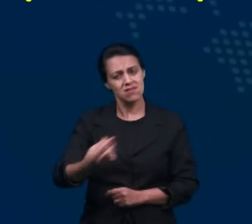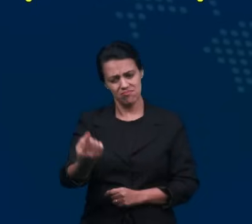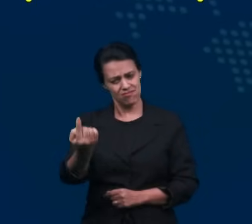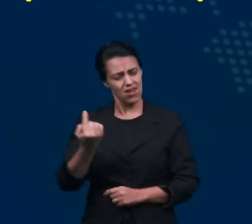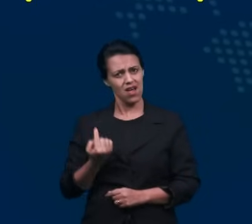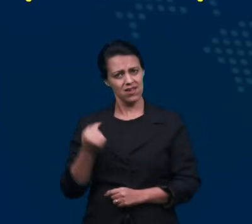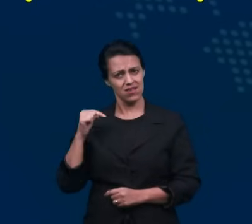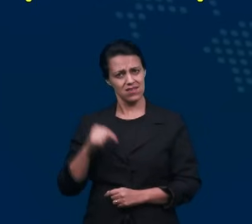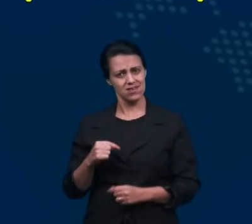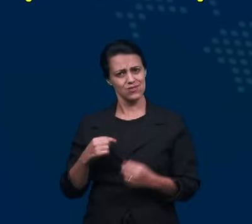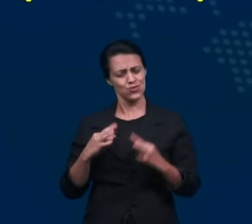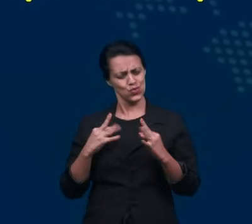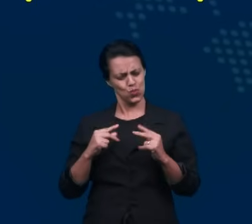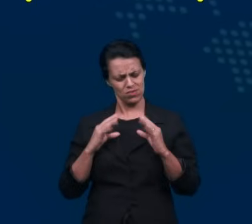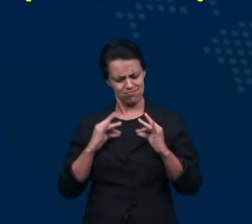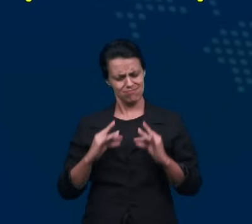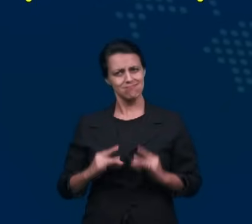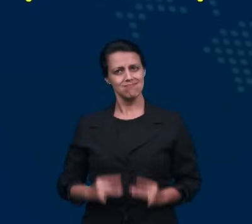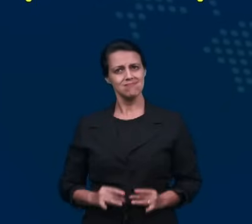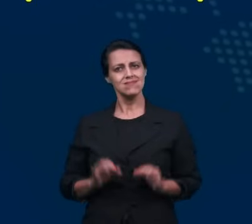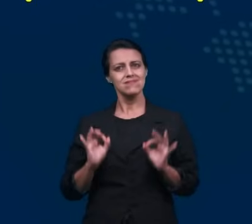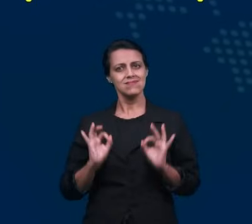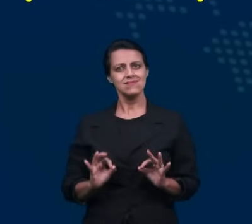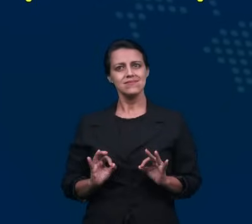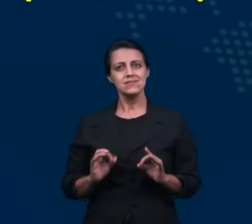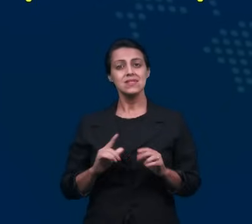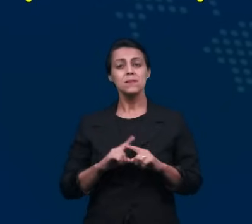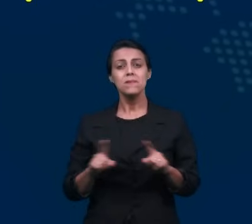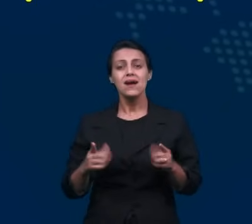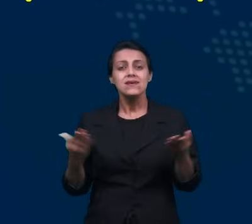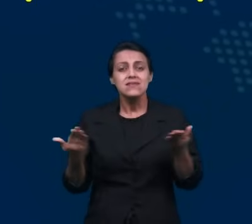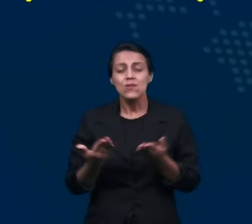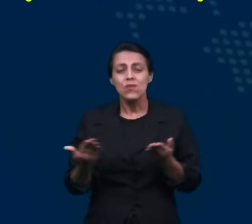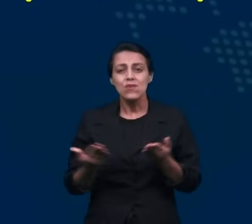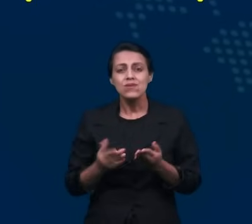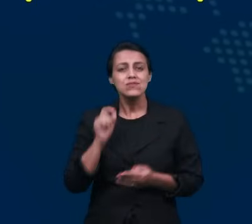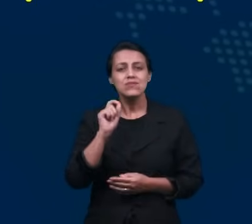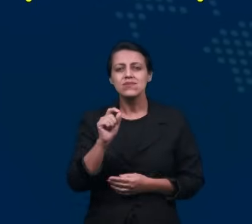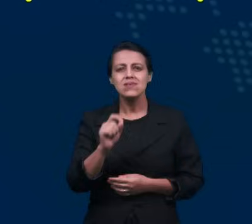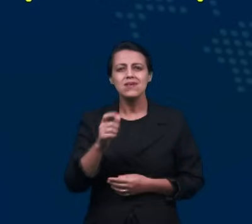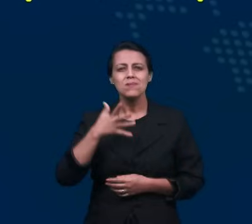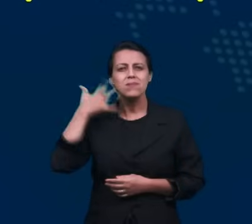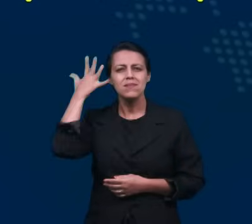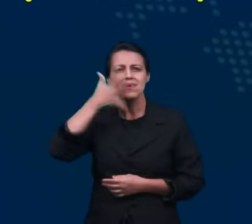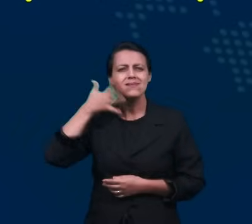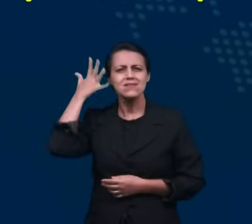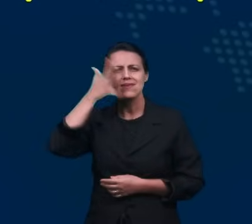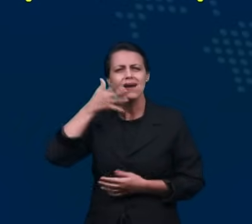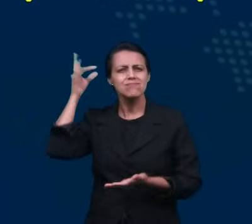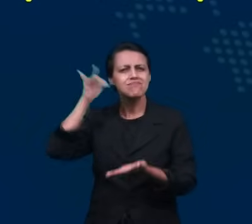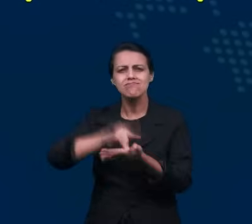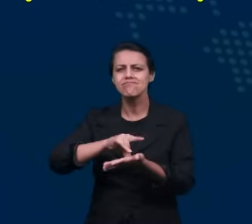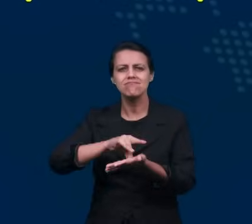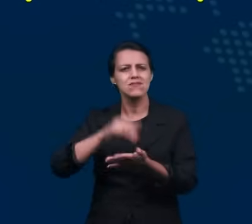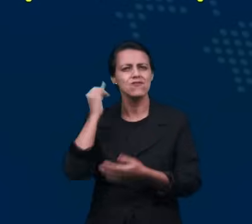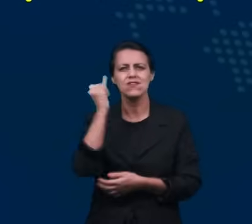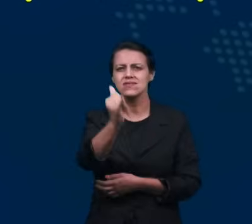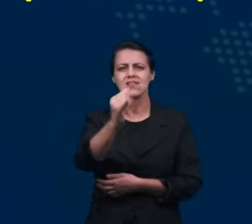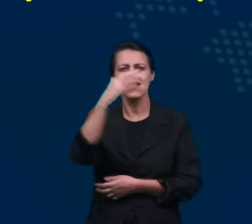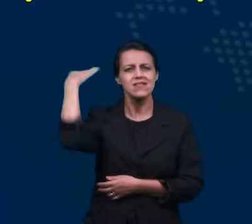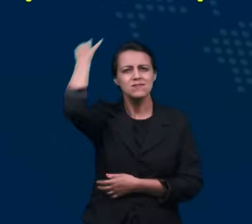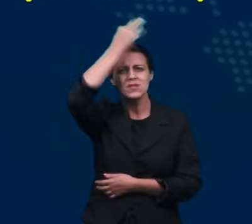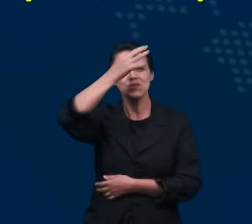claro que está todo mundo bem vestido aqui, mas com vestes reais. Vocês vieram ver a voz do que clama